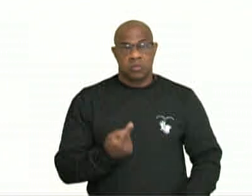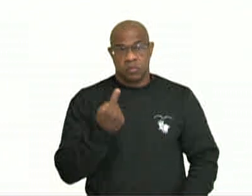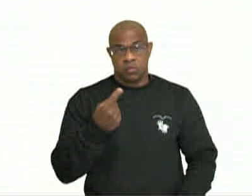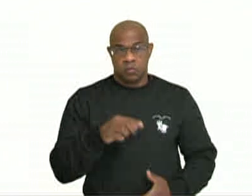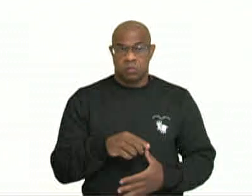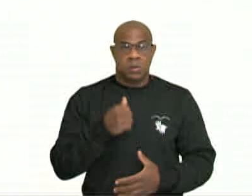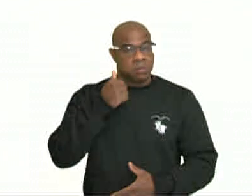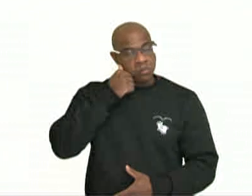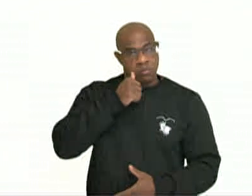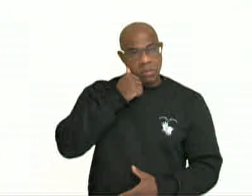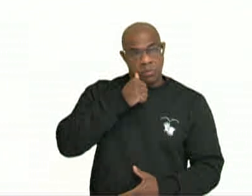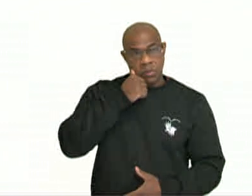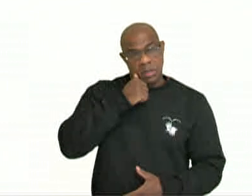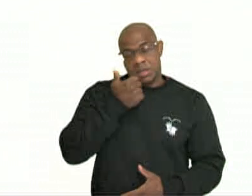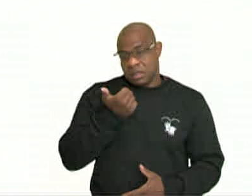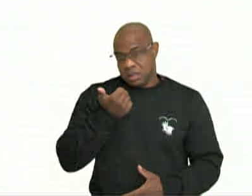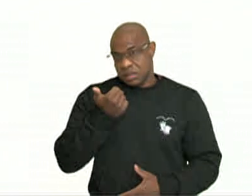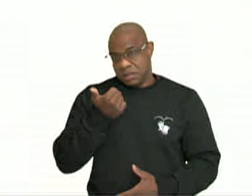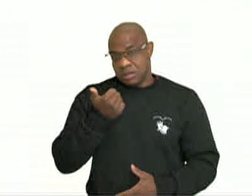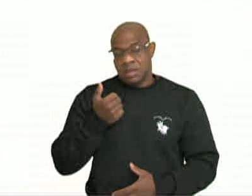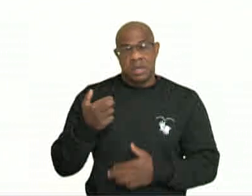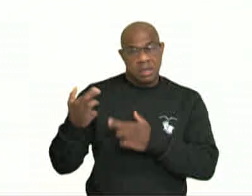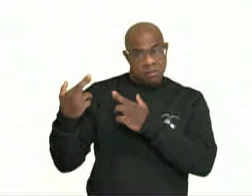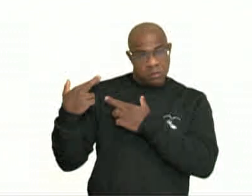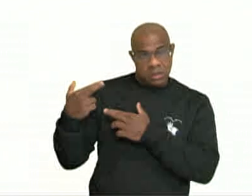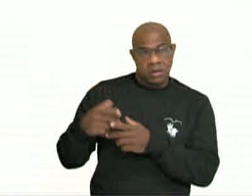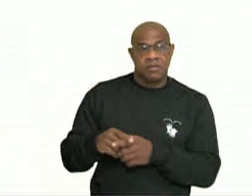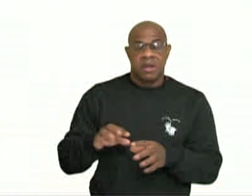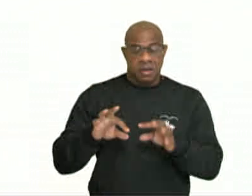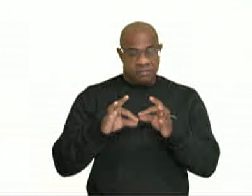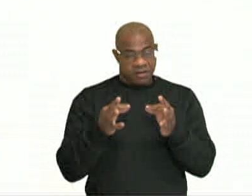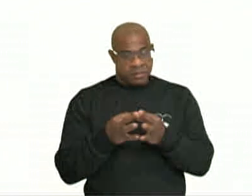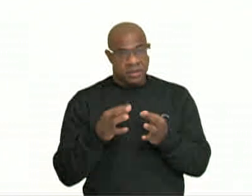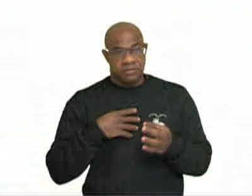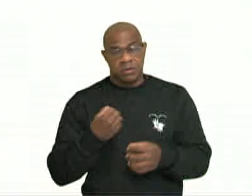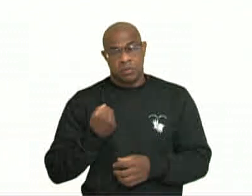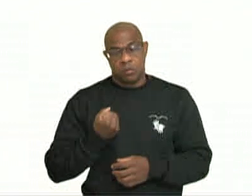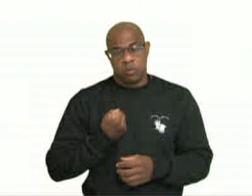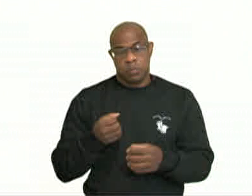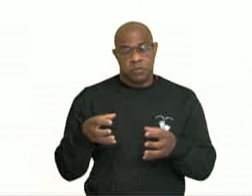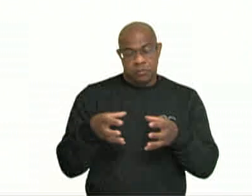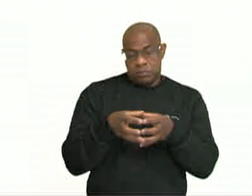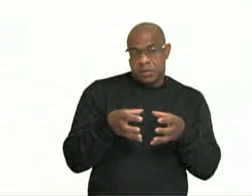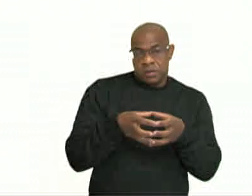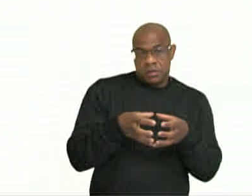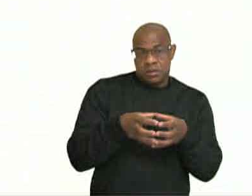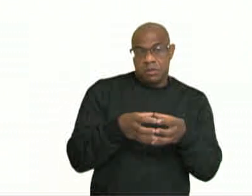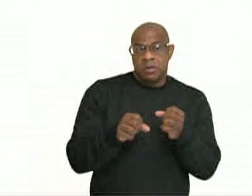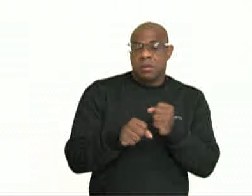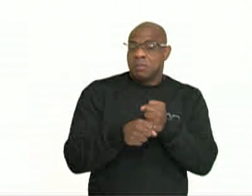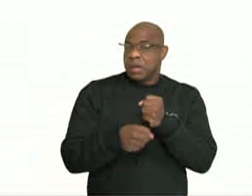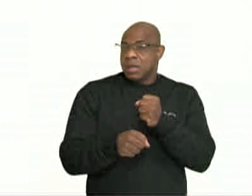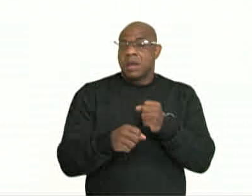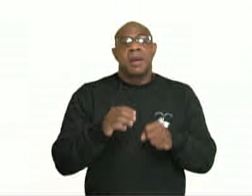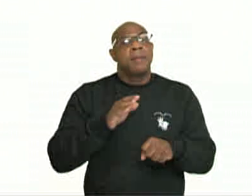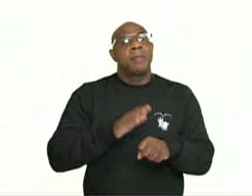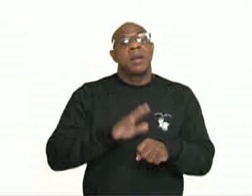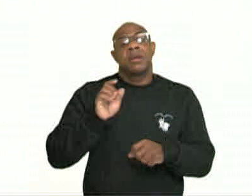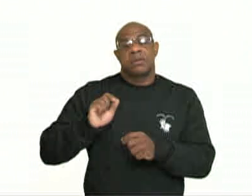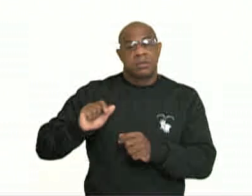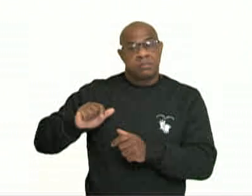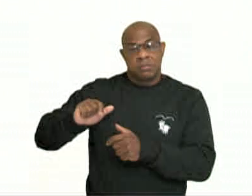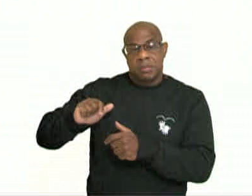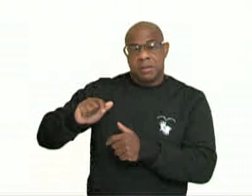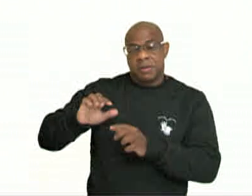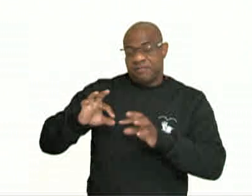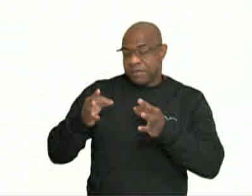uma mulher, uma matriarca. Essas famílias reuniam um número de pessoas muito maior que uma família tradicional europeia, né?